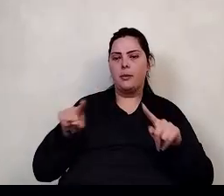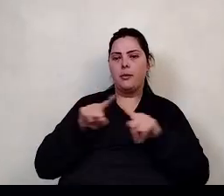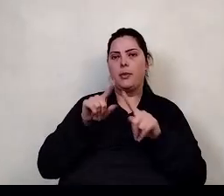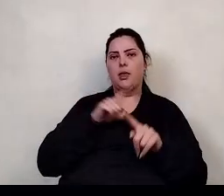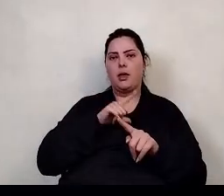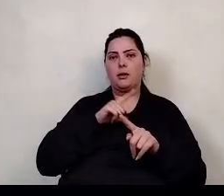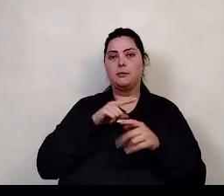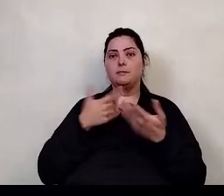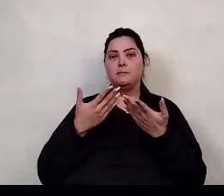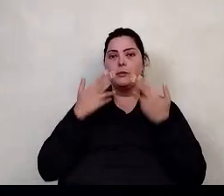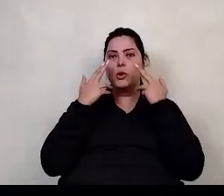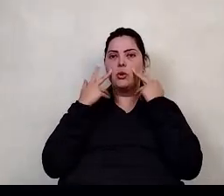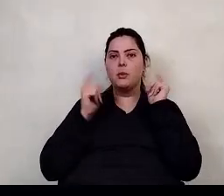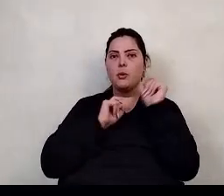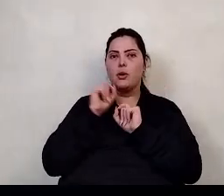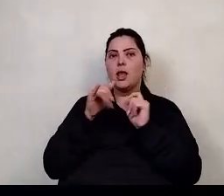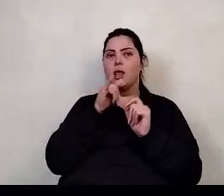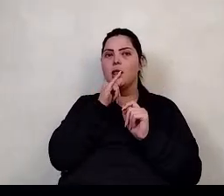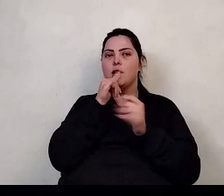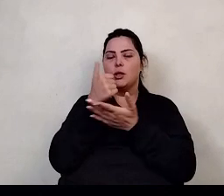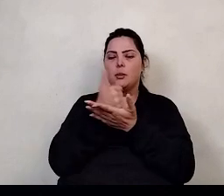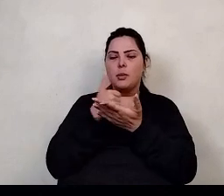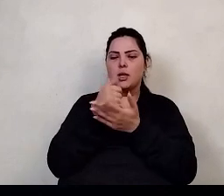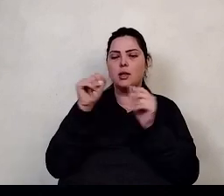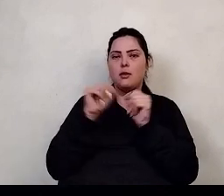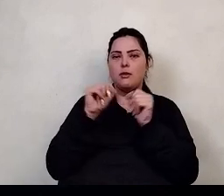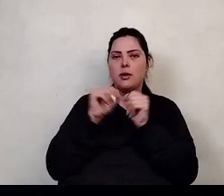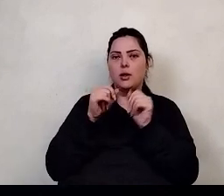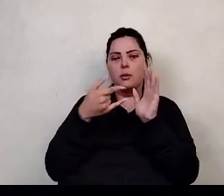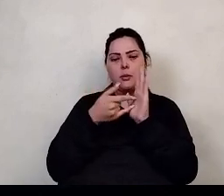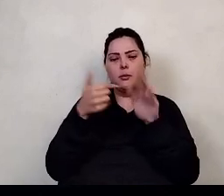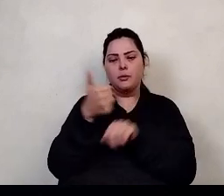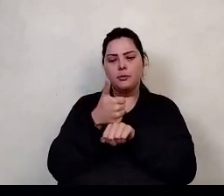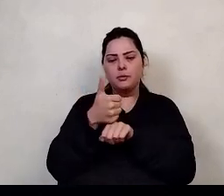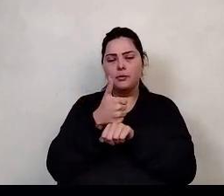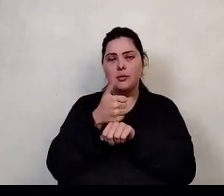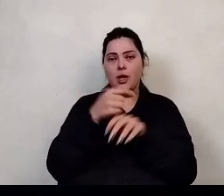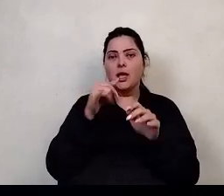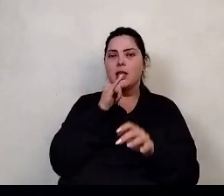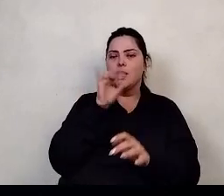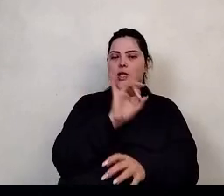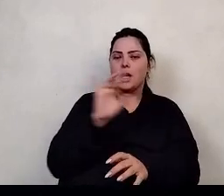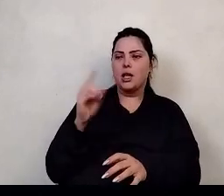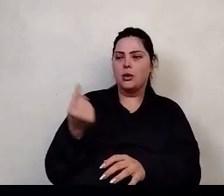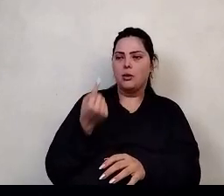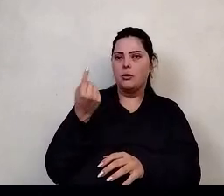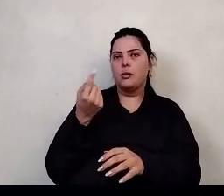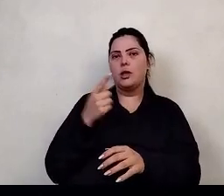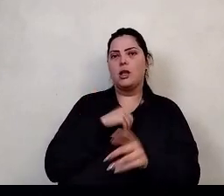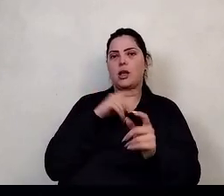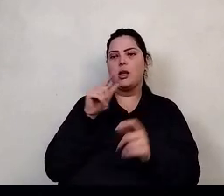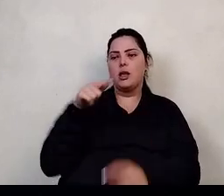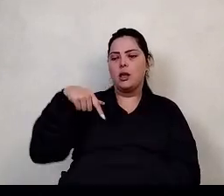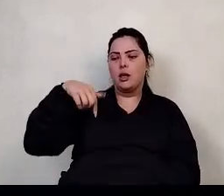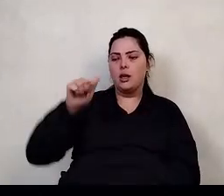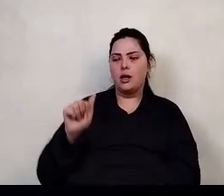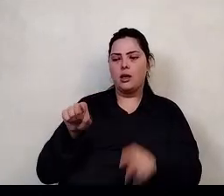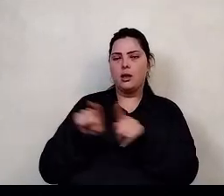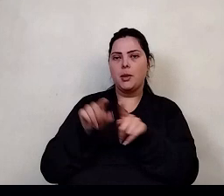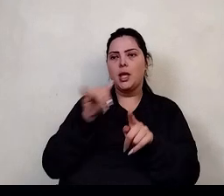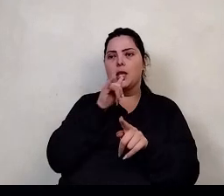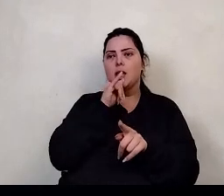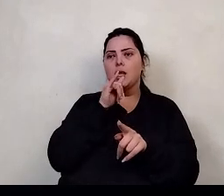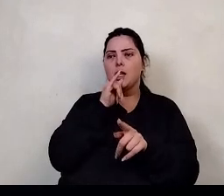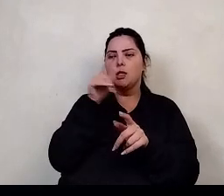esses testes da base são feitos pelos devs, ou seja, testes unitários. Lá na ponta, a gente tem os QAs, os testes, as pessoas de negócio fazendo